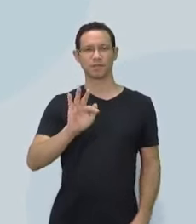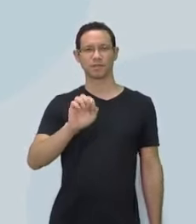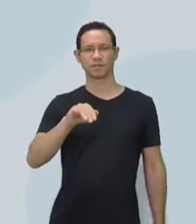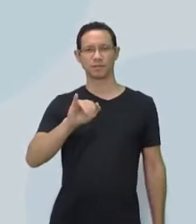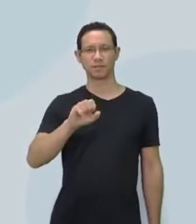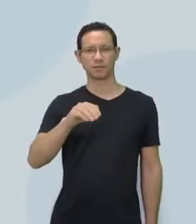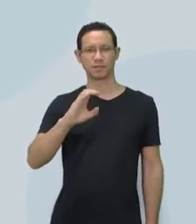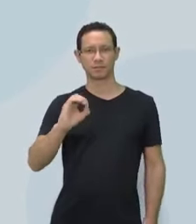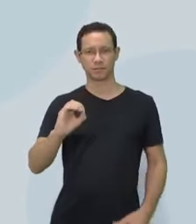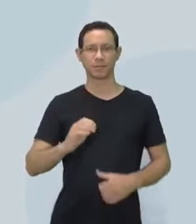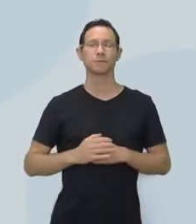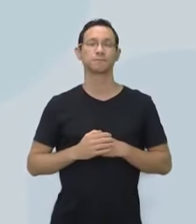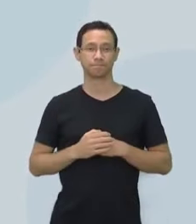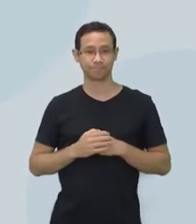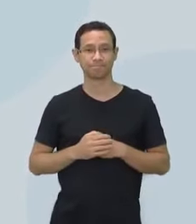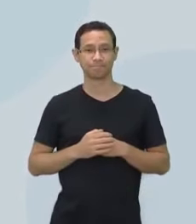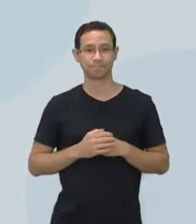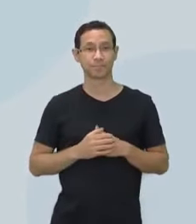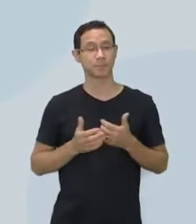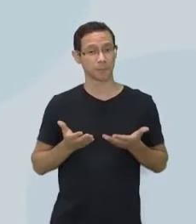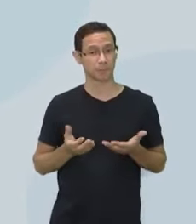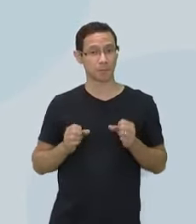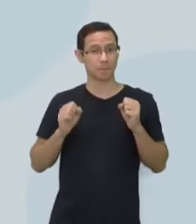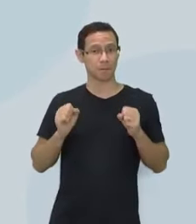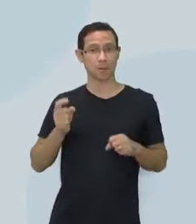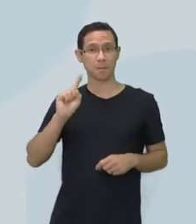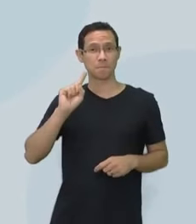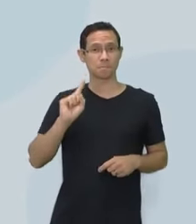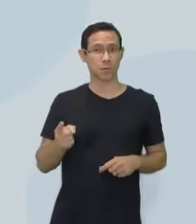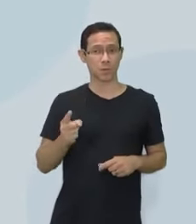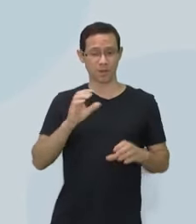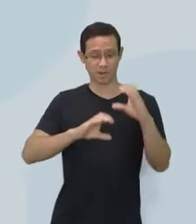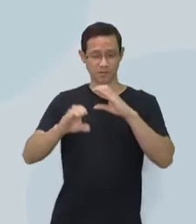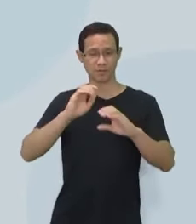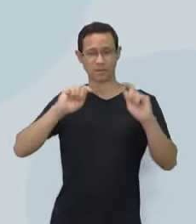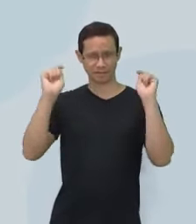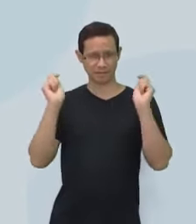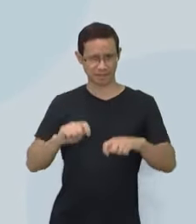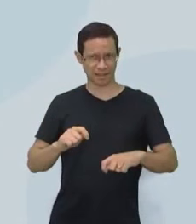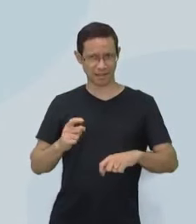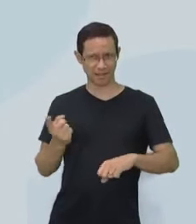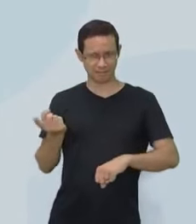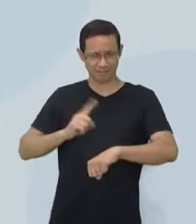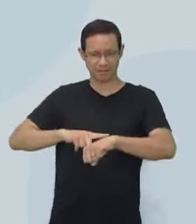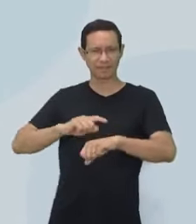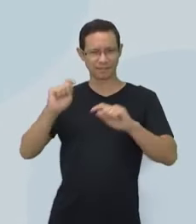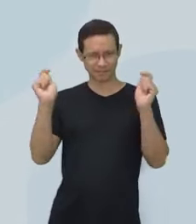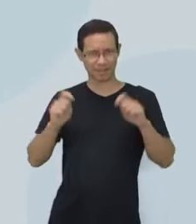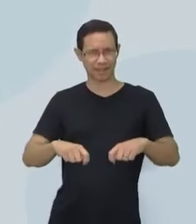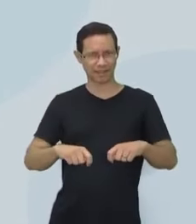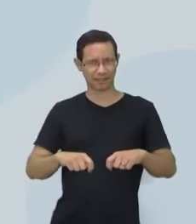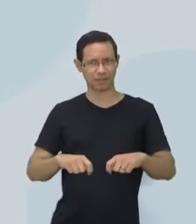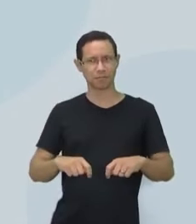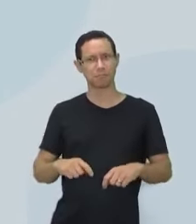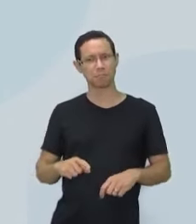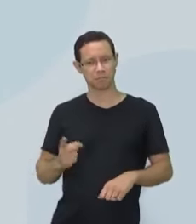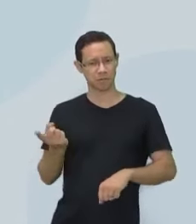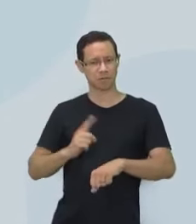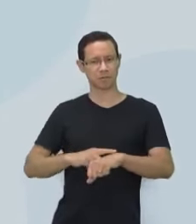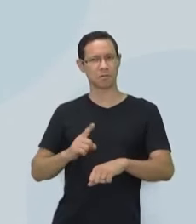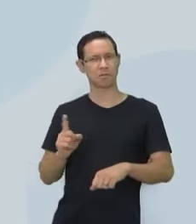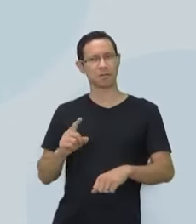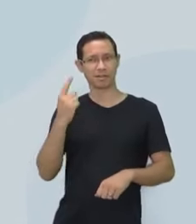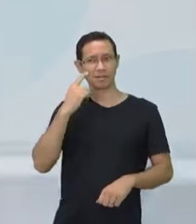figura de linguagem. Nesse caso, eu poderia escrever 1000 canções. É possível uma pessoa escrever 1000 canções? Sim, é. Aliás,